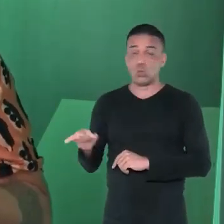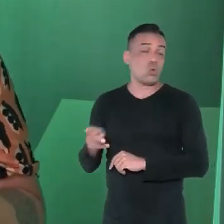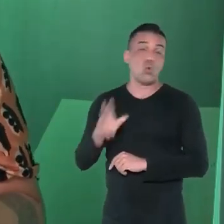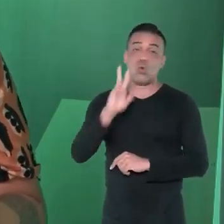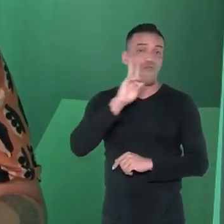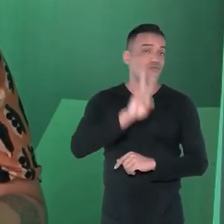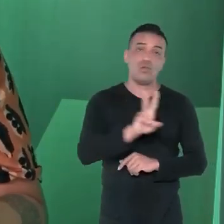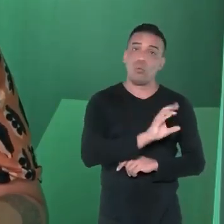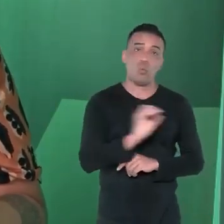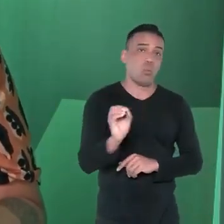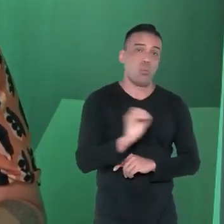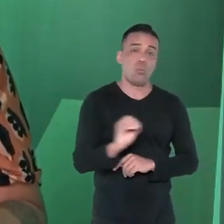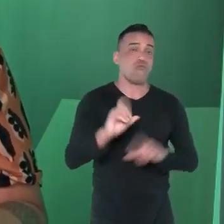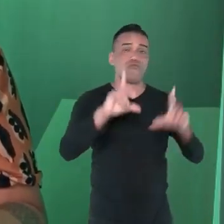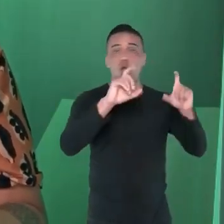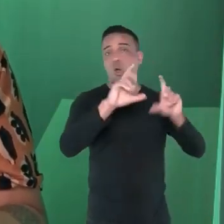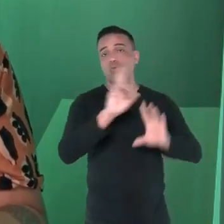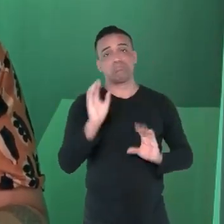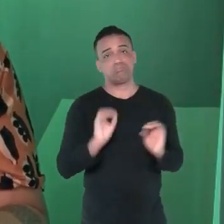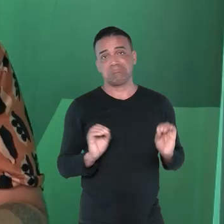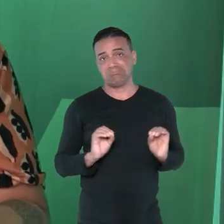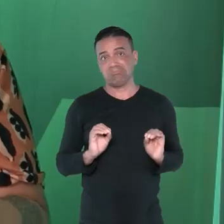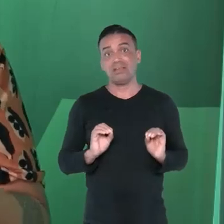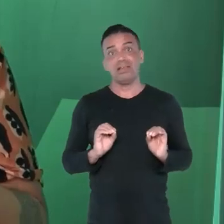visto fotografias.